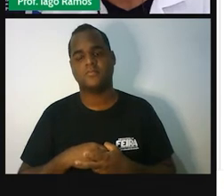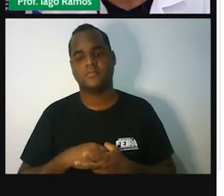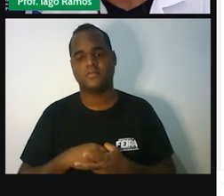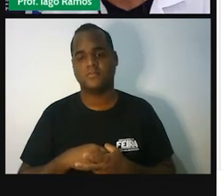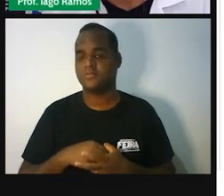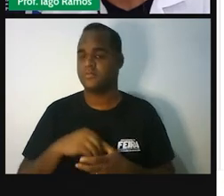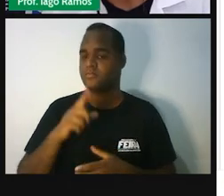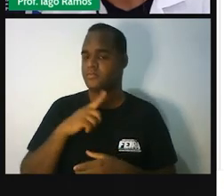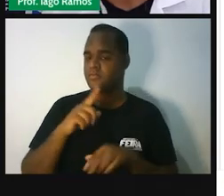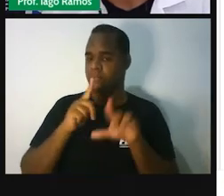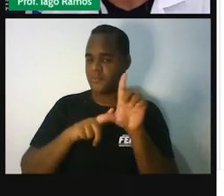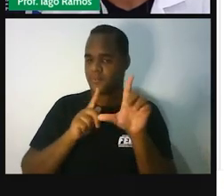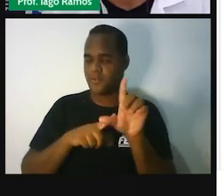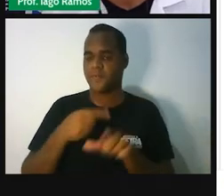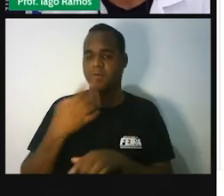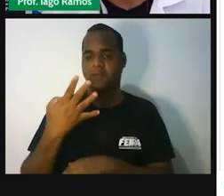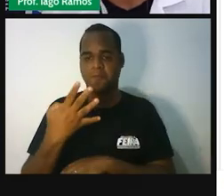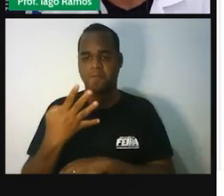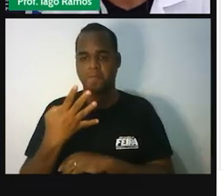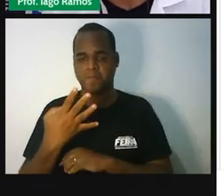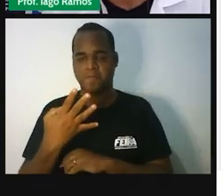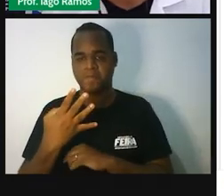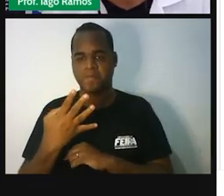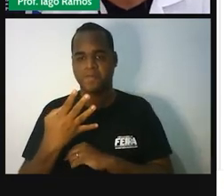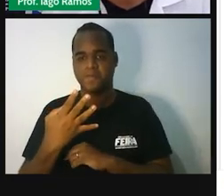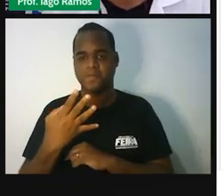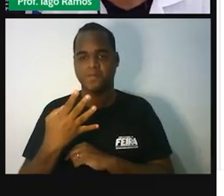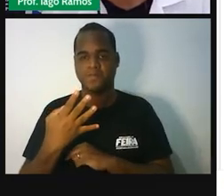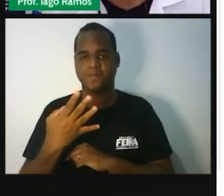1, 2, 3, 4 opções de letra e